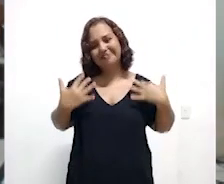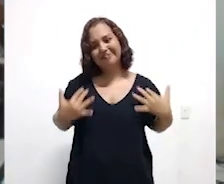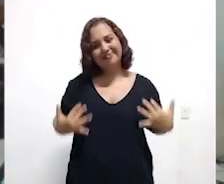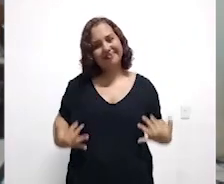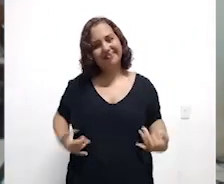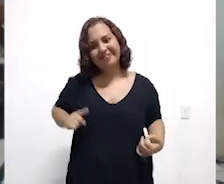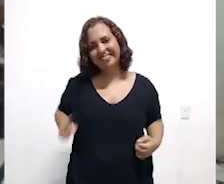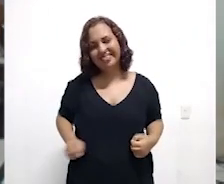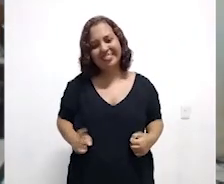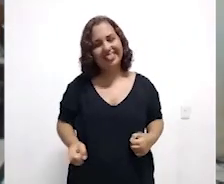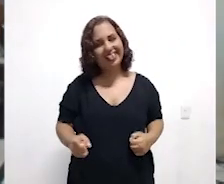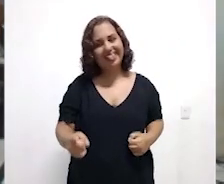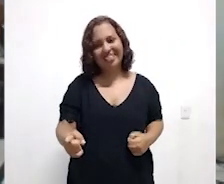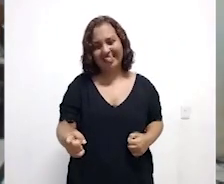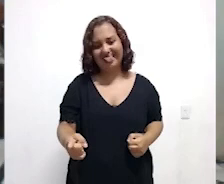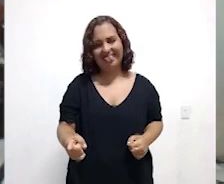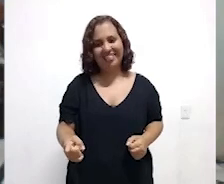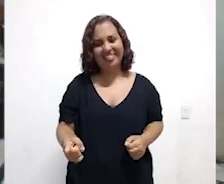eternamente.